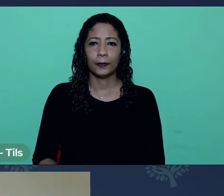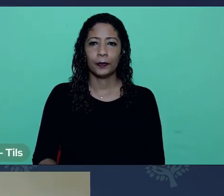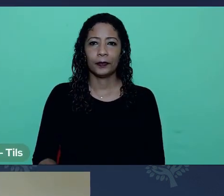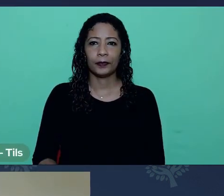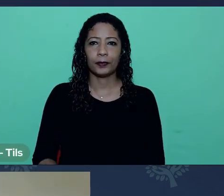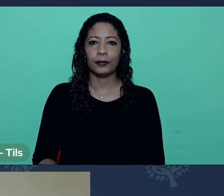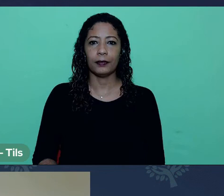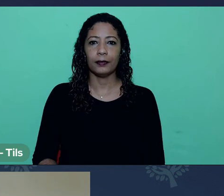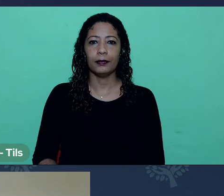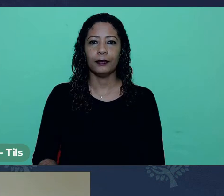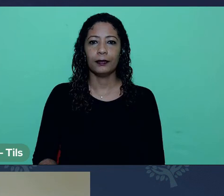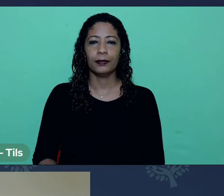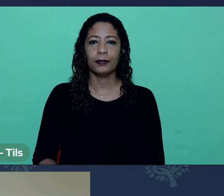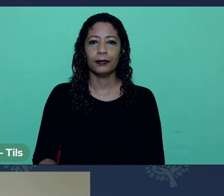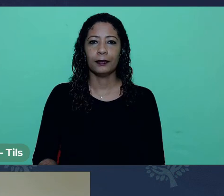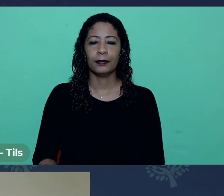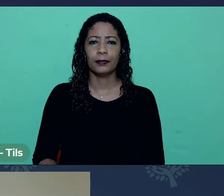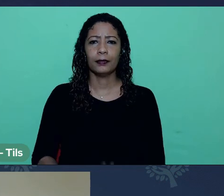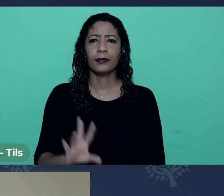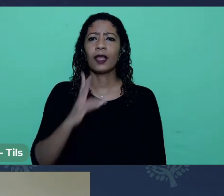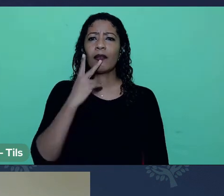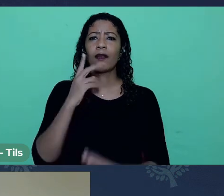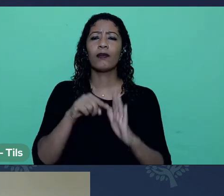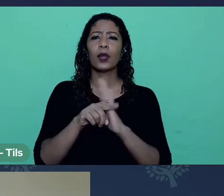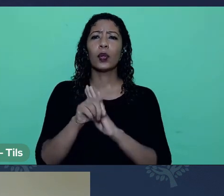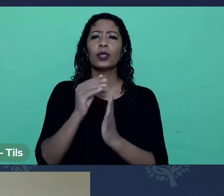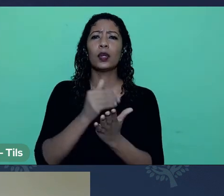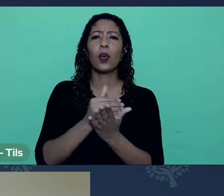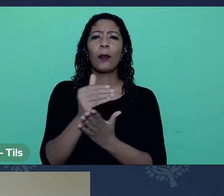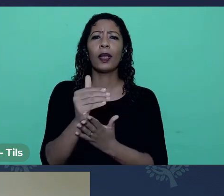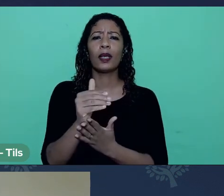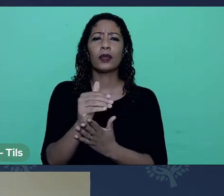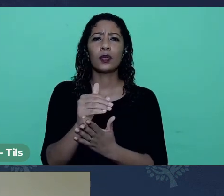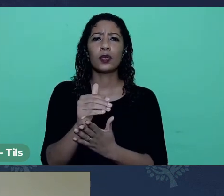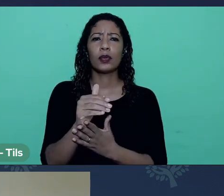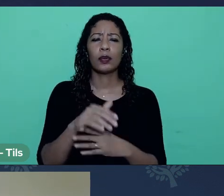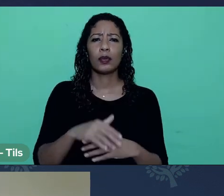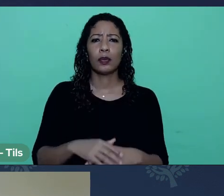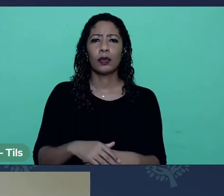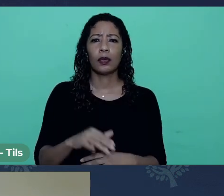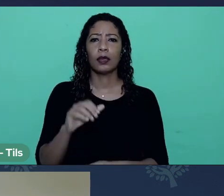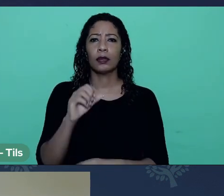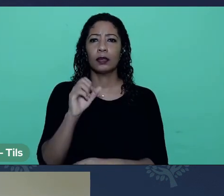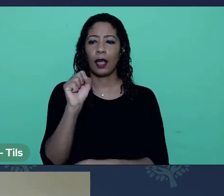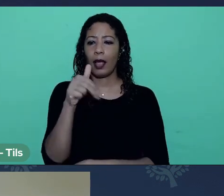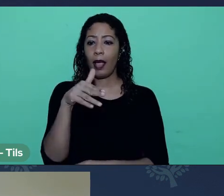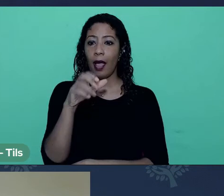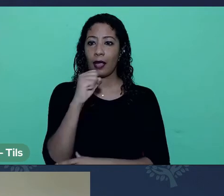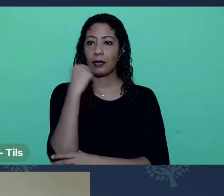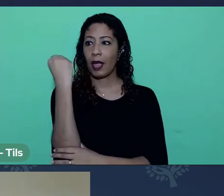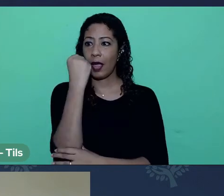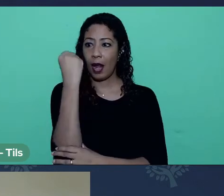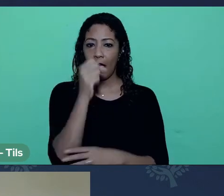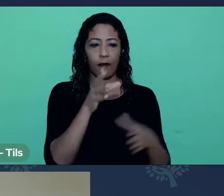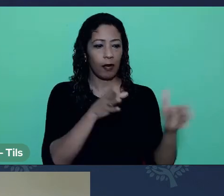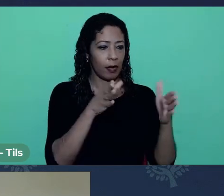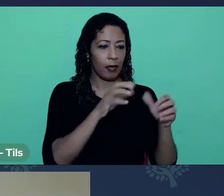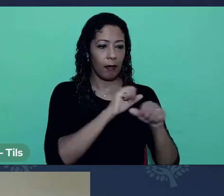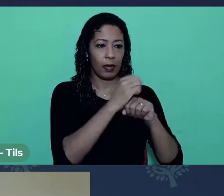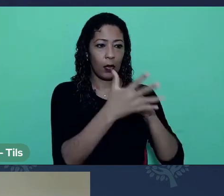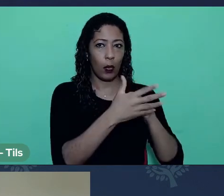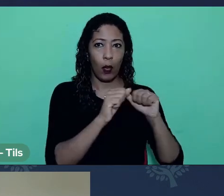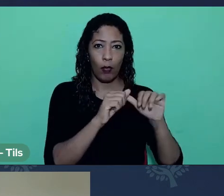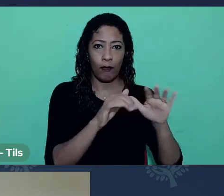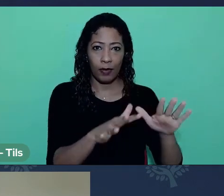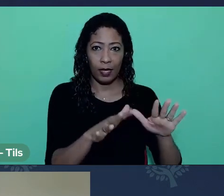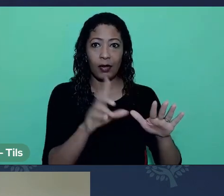Então, Uma coisa que encerramos, você né? colocou no começo, né, Carol, acho importante, já que nós estamos falando de asma grave, o momento é de Covid, é justamente em relação à